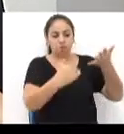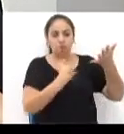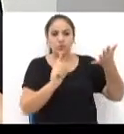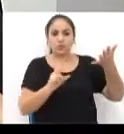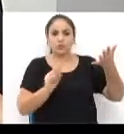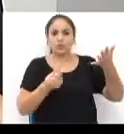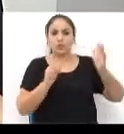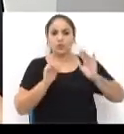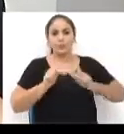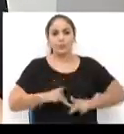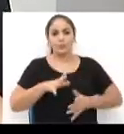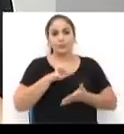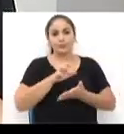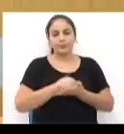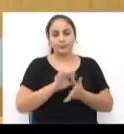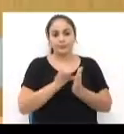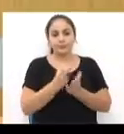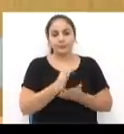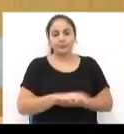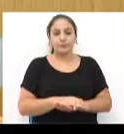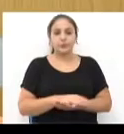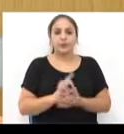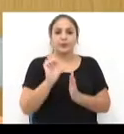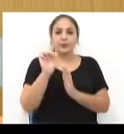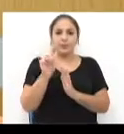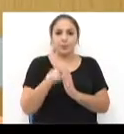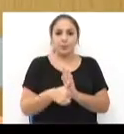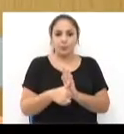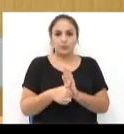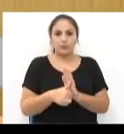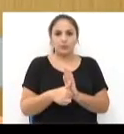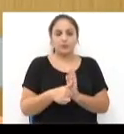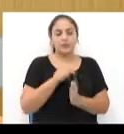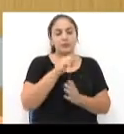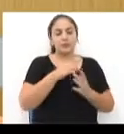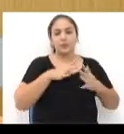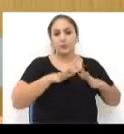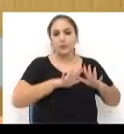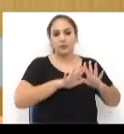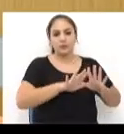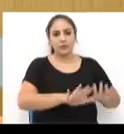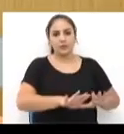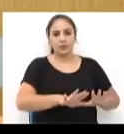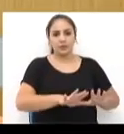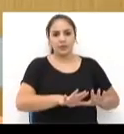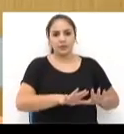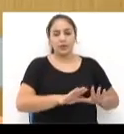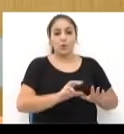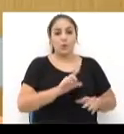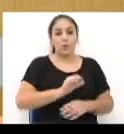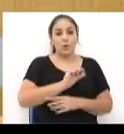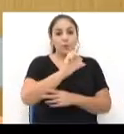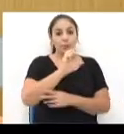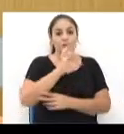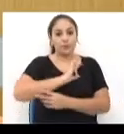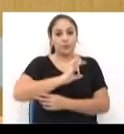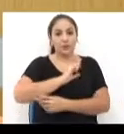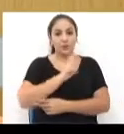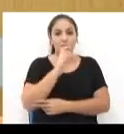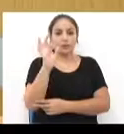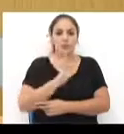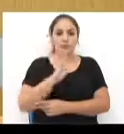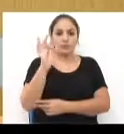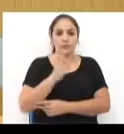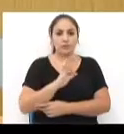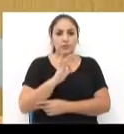que são mais de 12 mil pessoas inscritas. E depois de negarem em assembleia o aumento salarial de 5% oferecido pelo